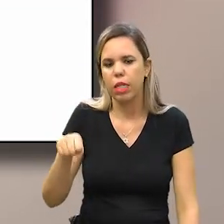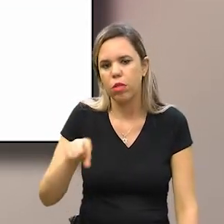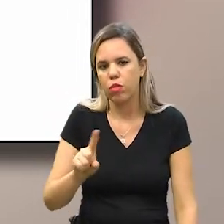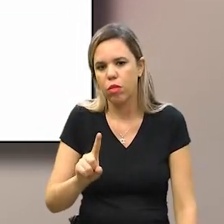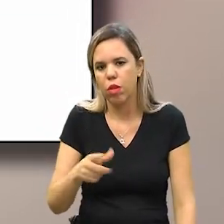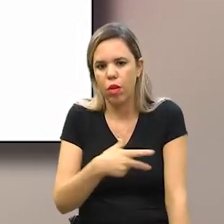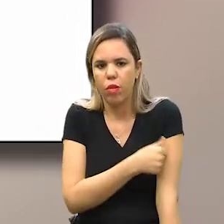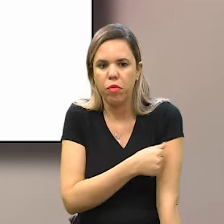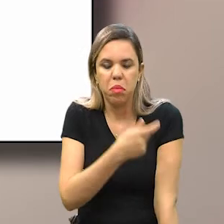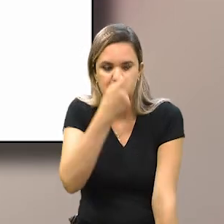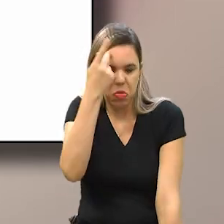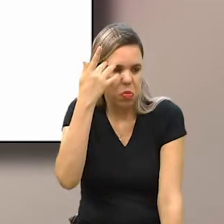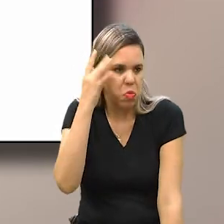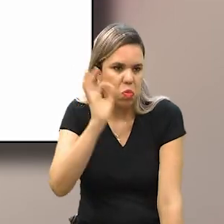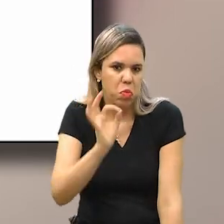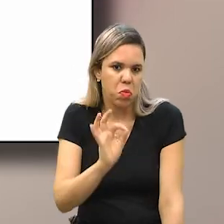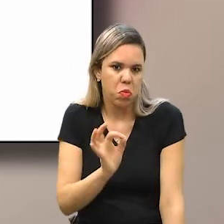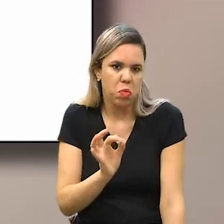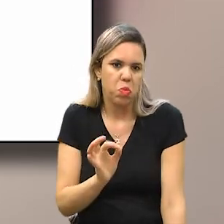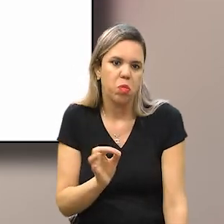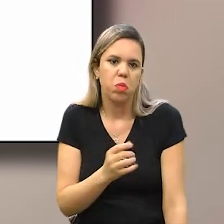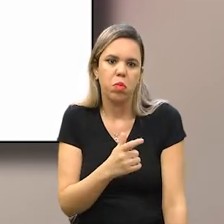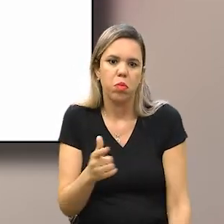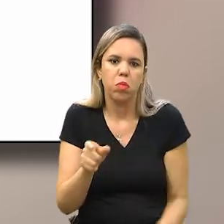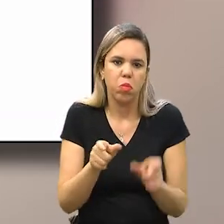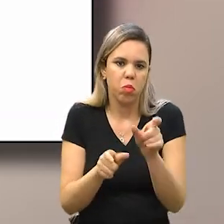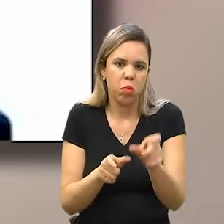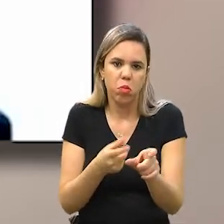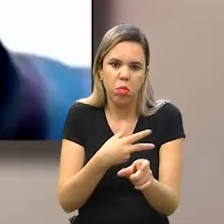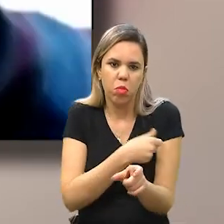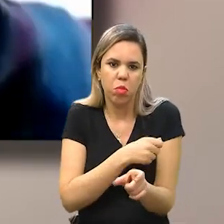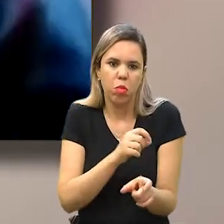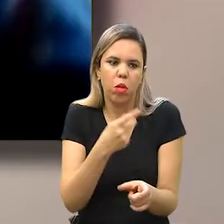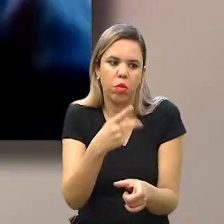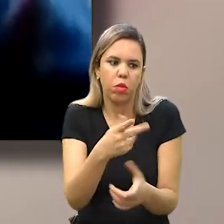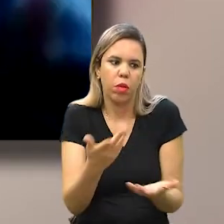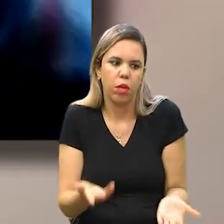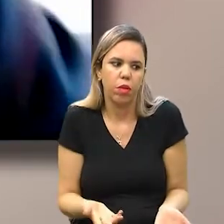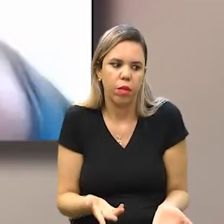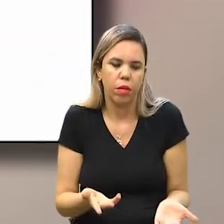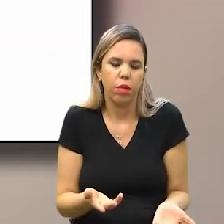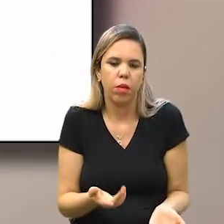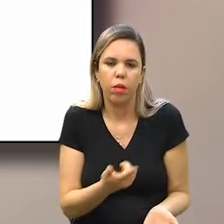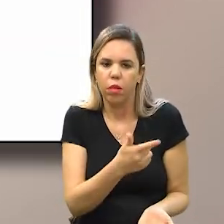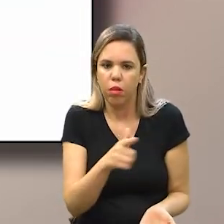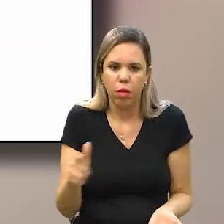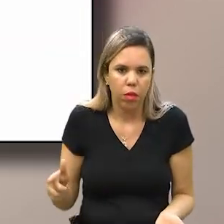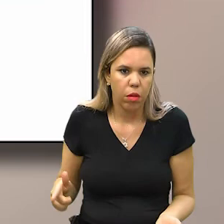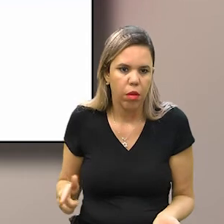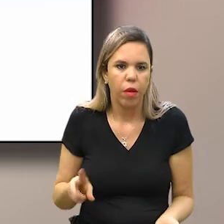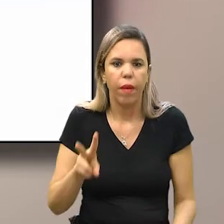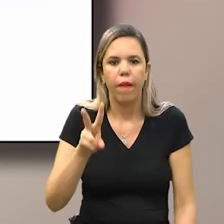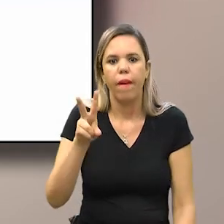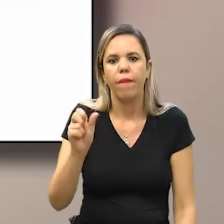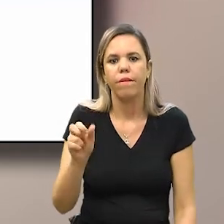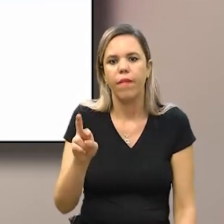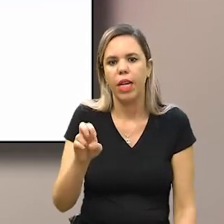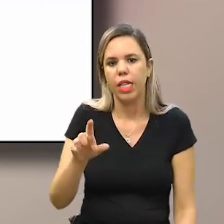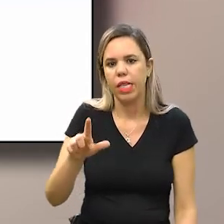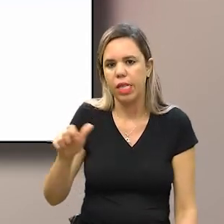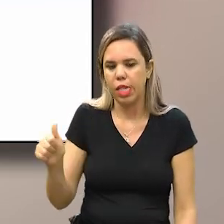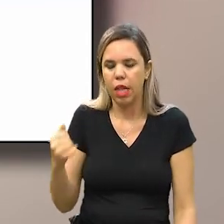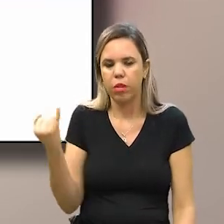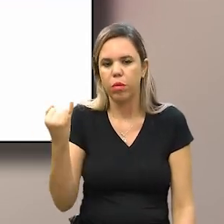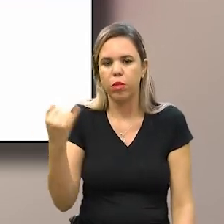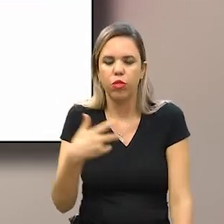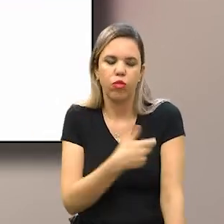ela tomou a vacina ou não. Às vezes a pessoa não sabe, não tem a carteirinha de vacinação com ela. Se ela não teve varicela, é